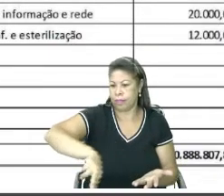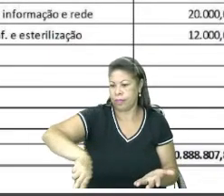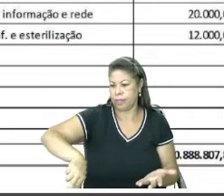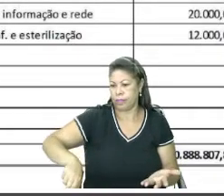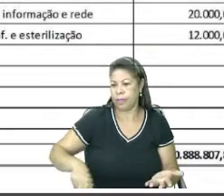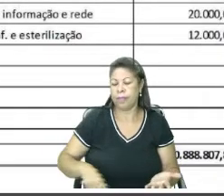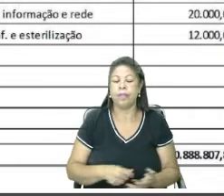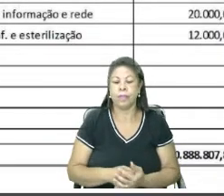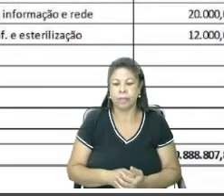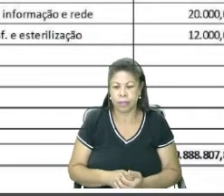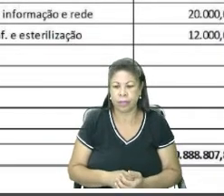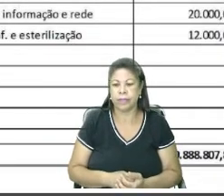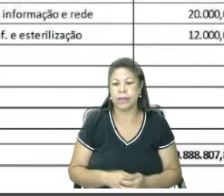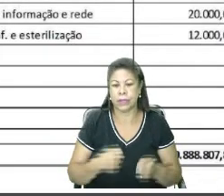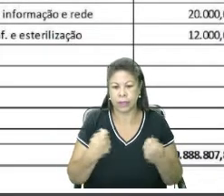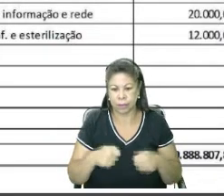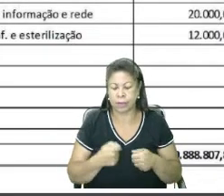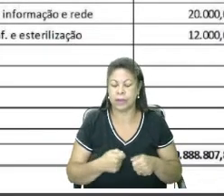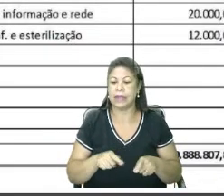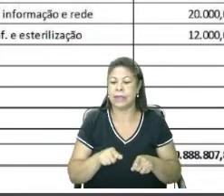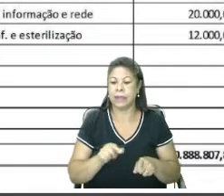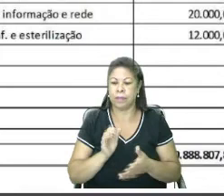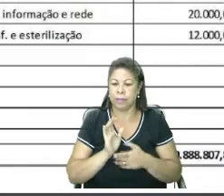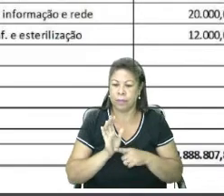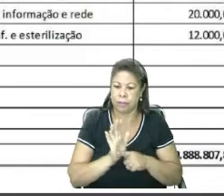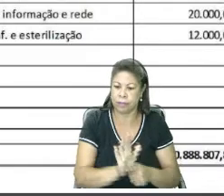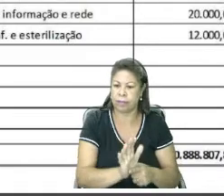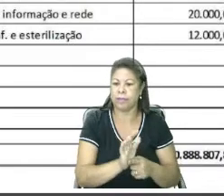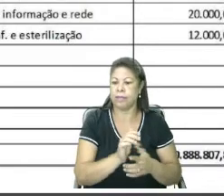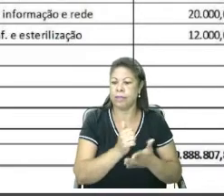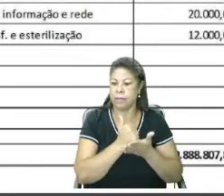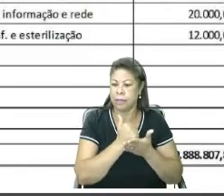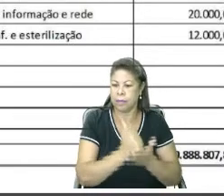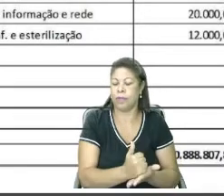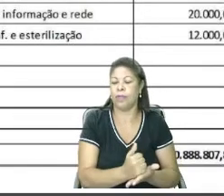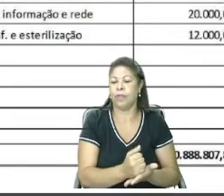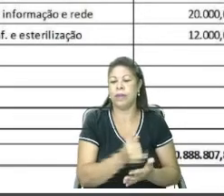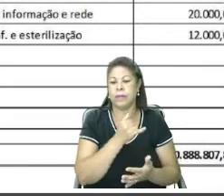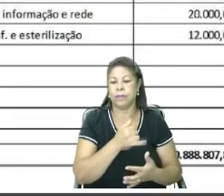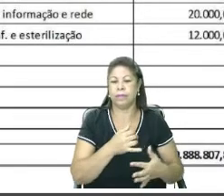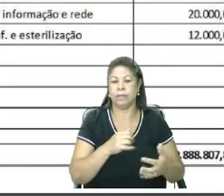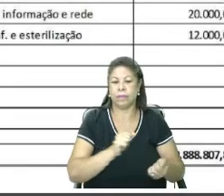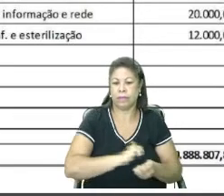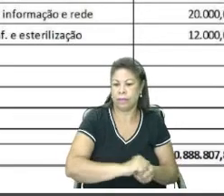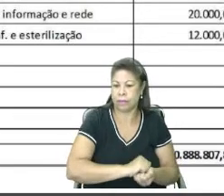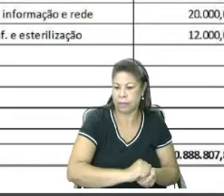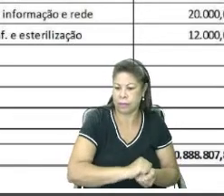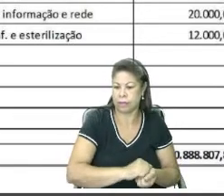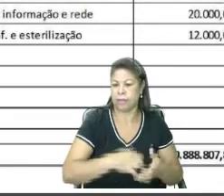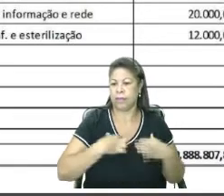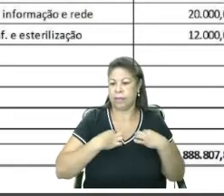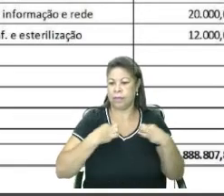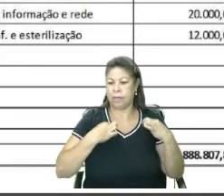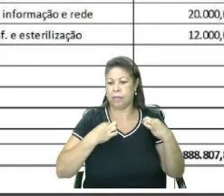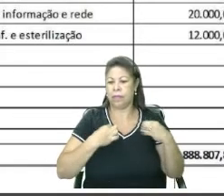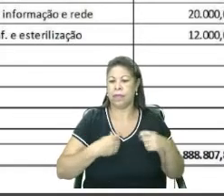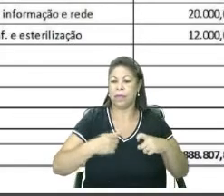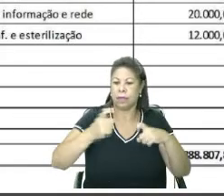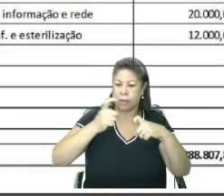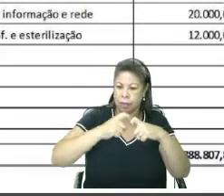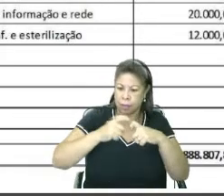mais assistenciais, né? De lavanderia, contratação da equipe